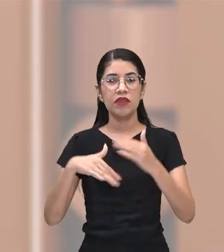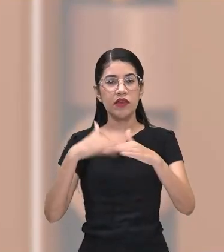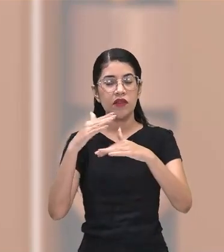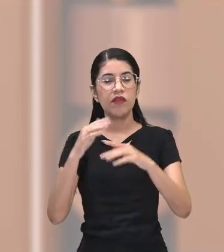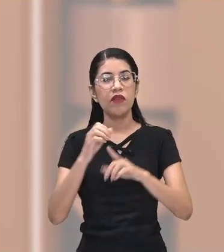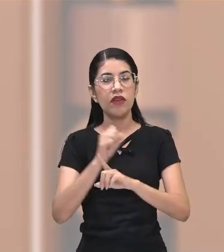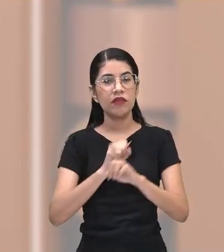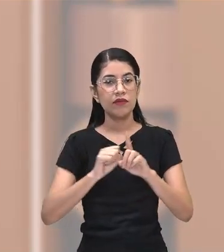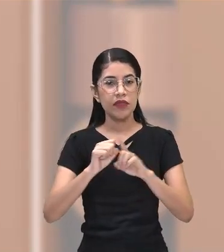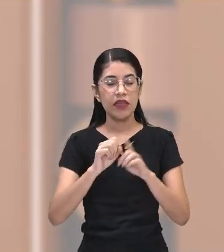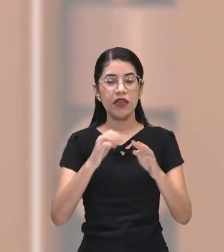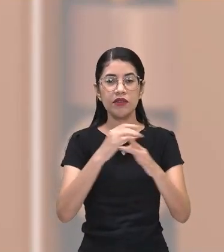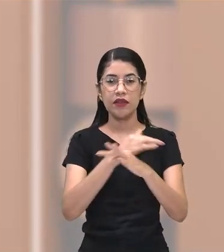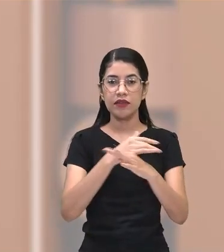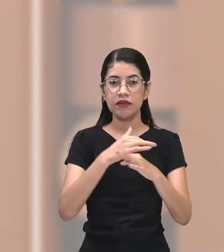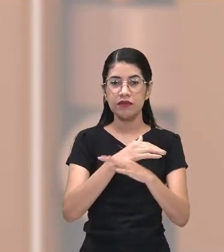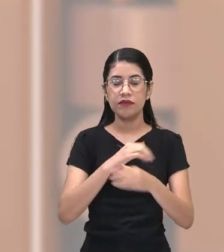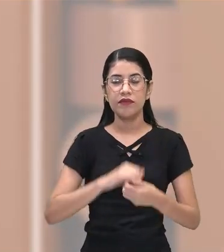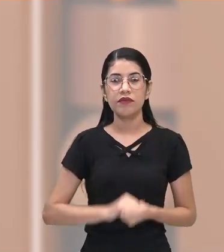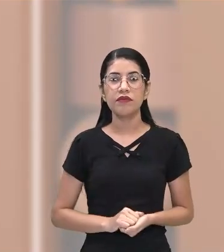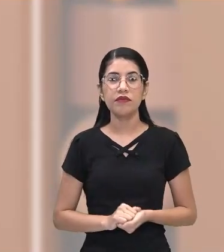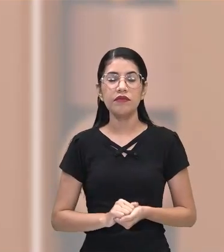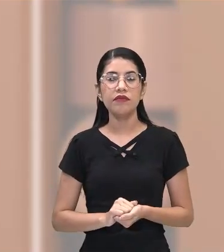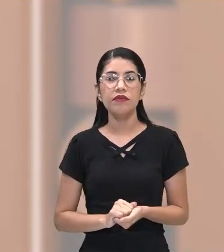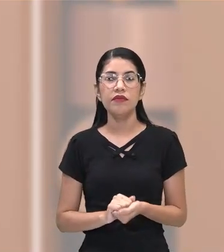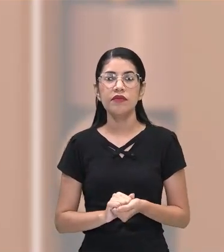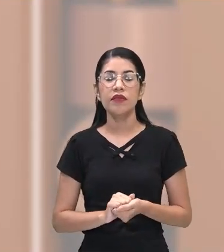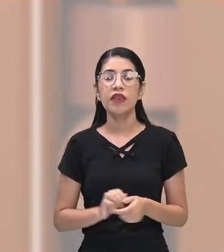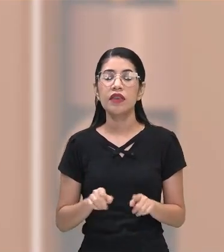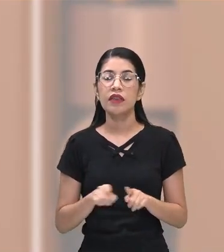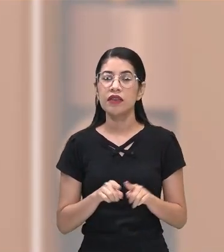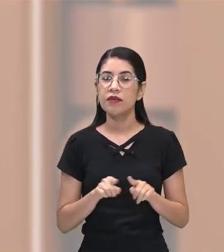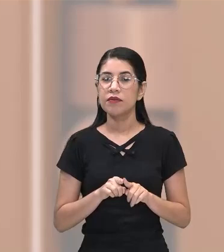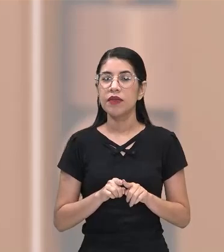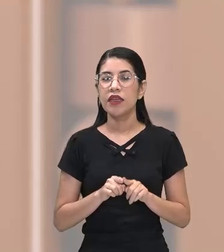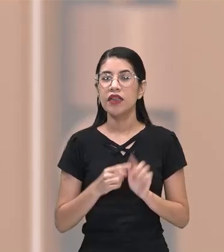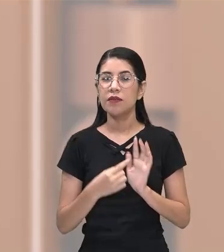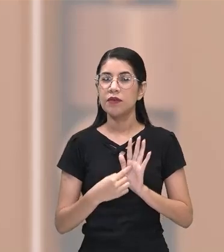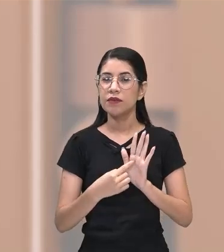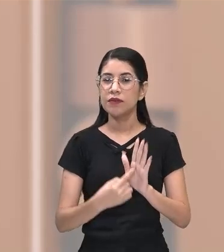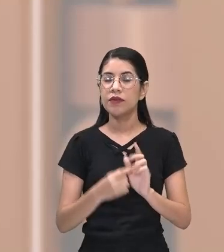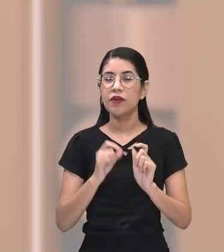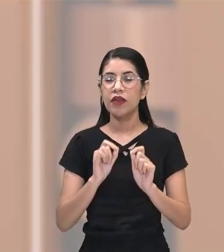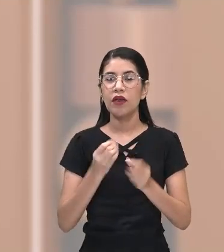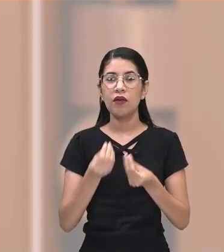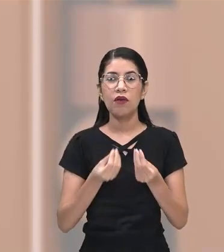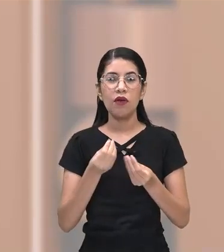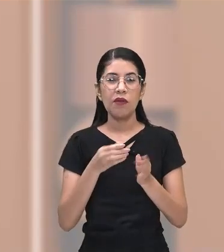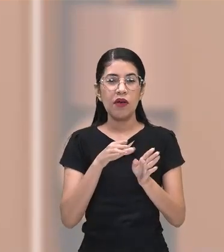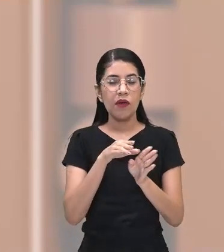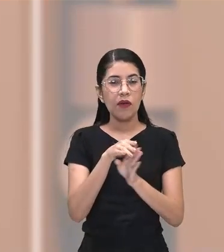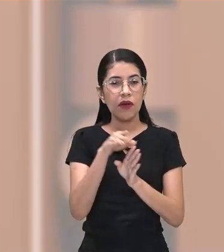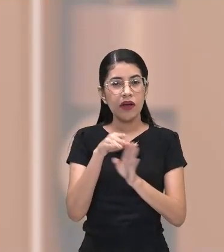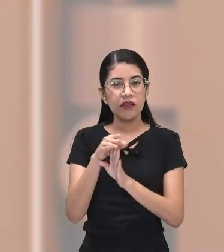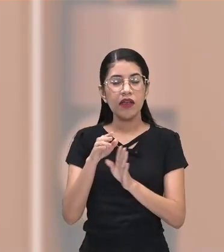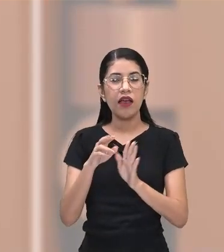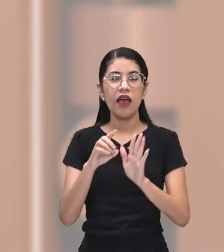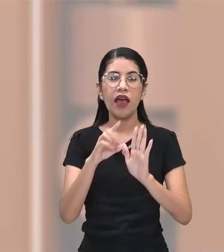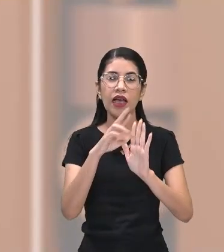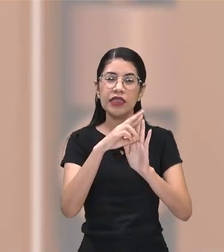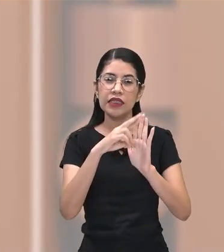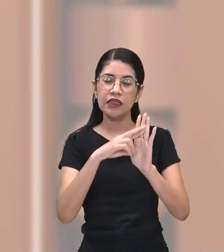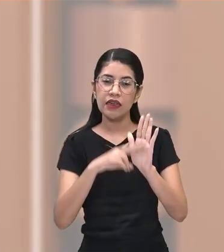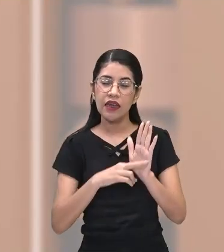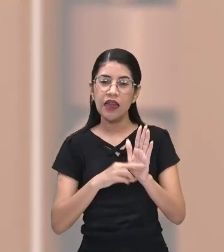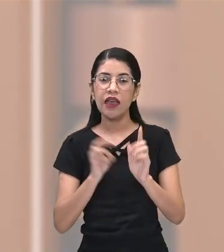nosso país, né? E aí ele veio ali para nortear, para trazer as diretrizes, as